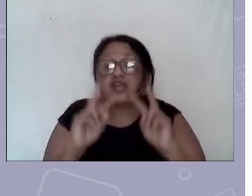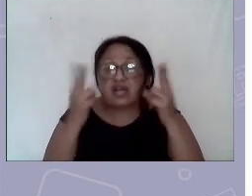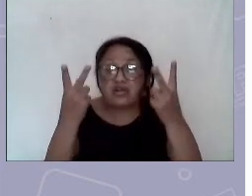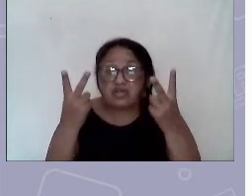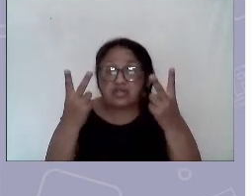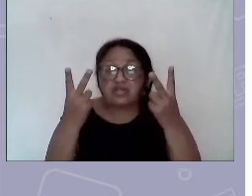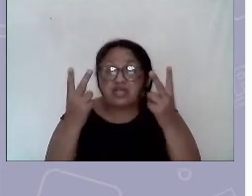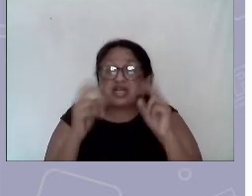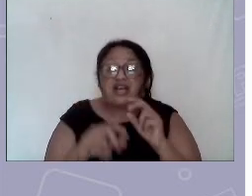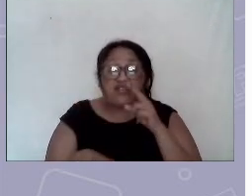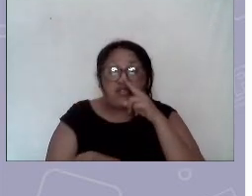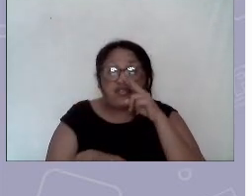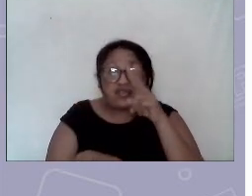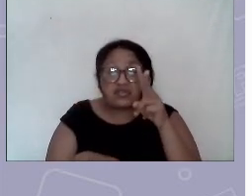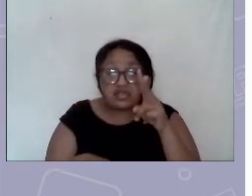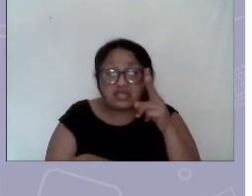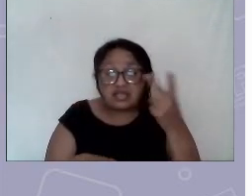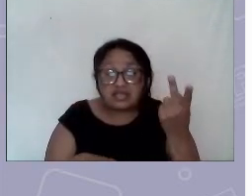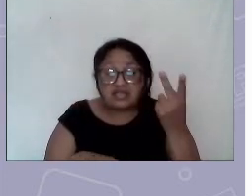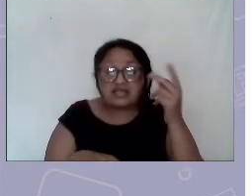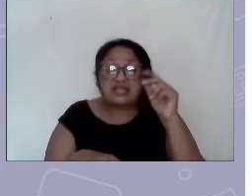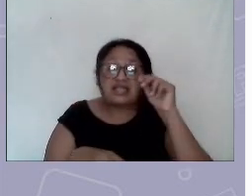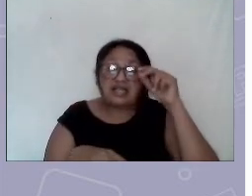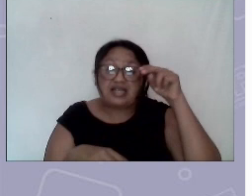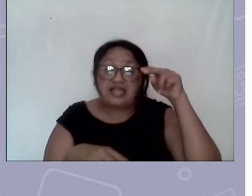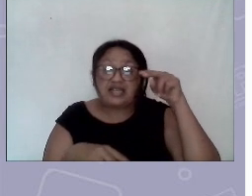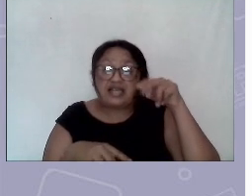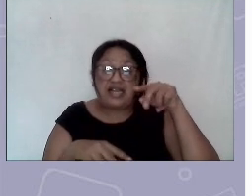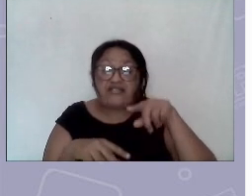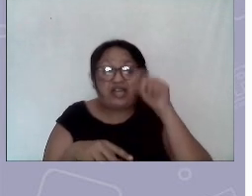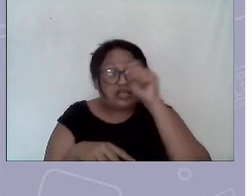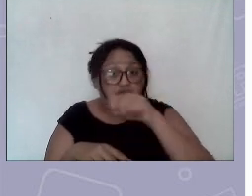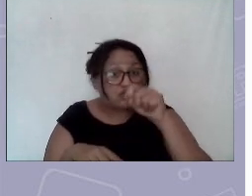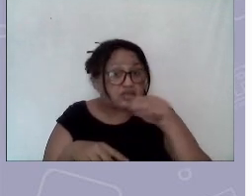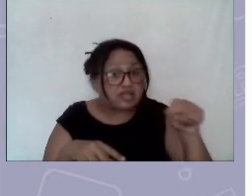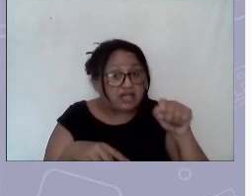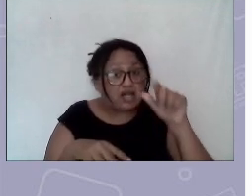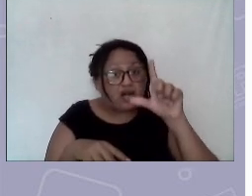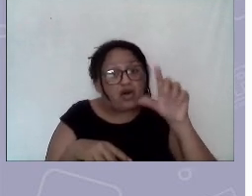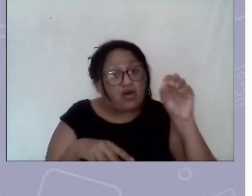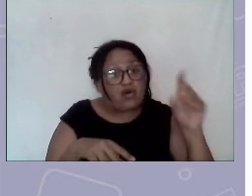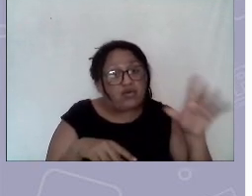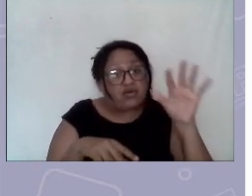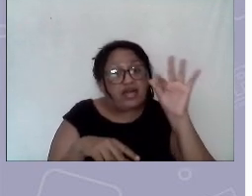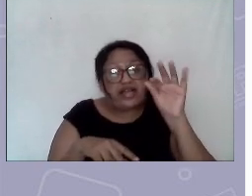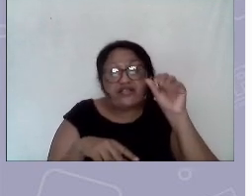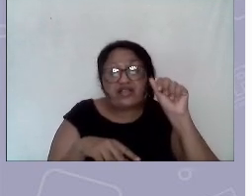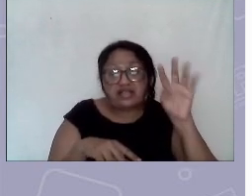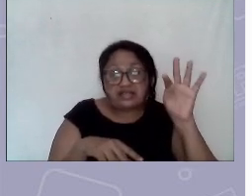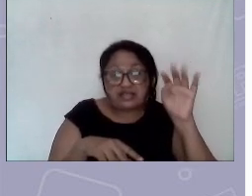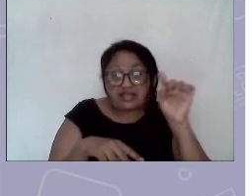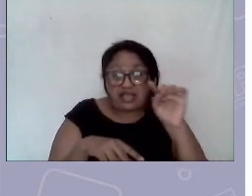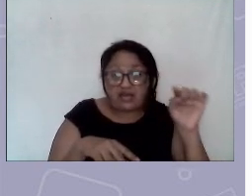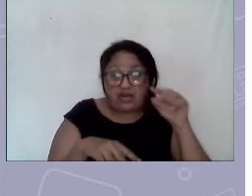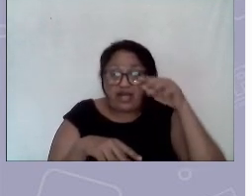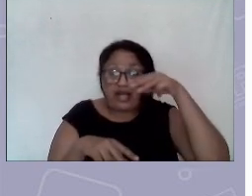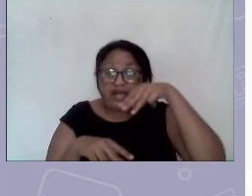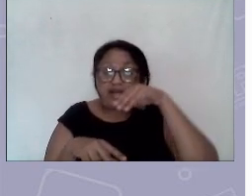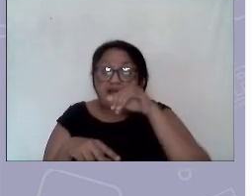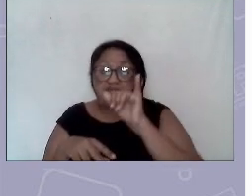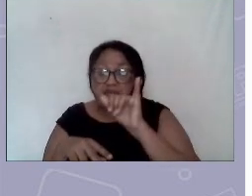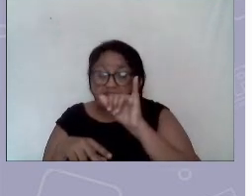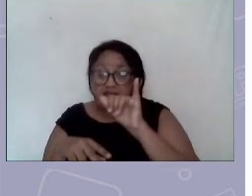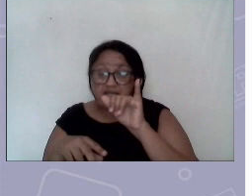atrito é mi vezes a normal então vou anotar aqui do lado está logo a força de atrito que é mi vezes a normal